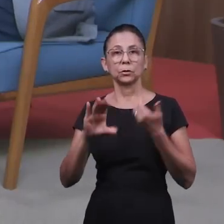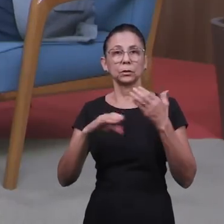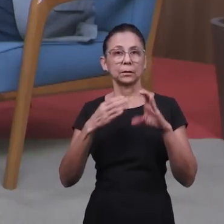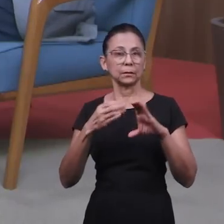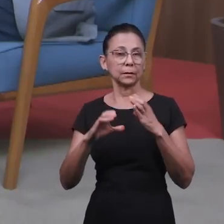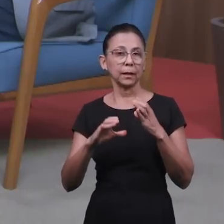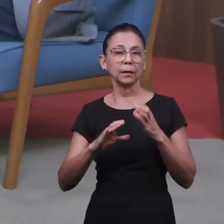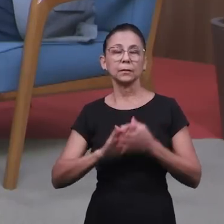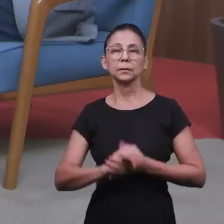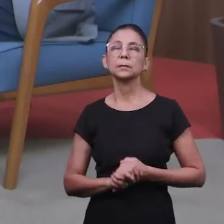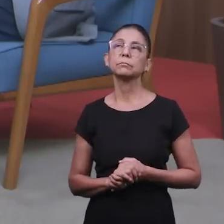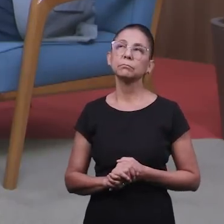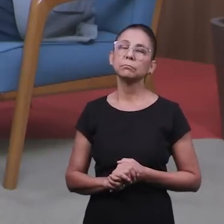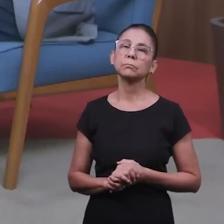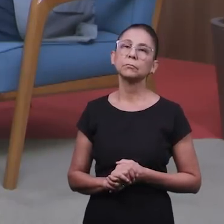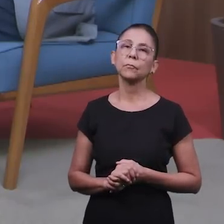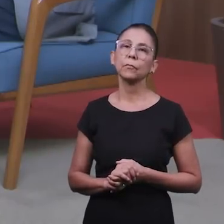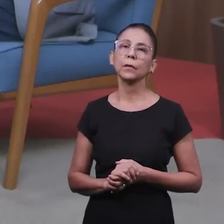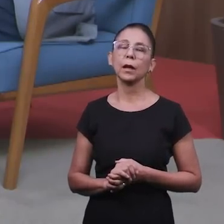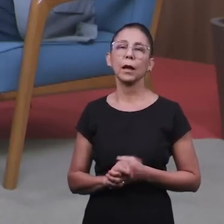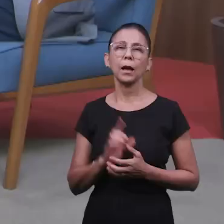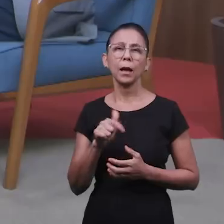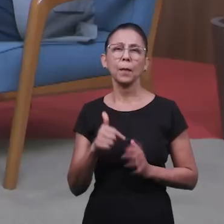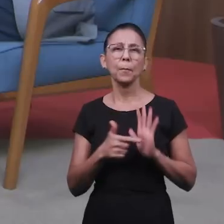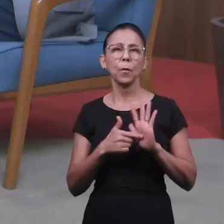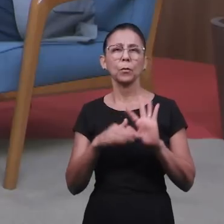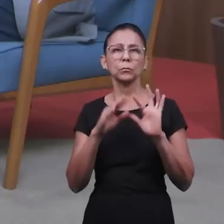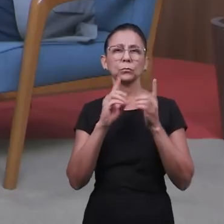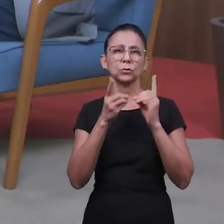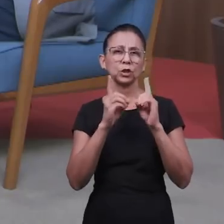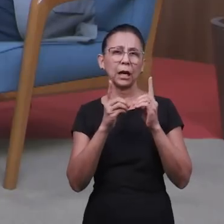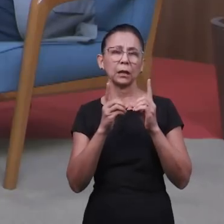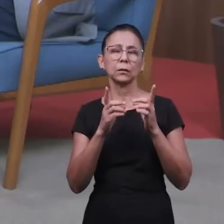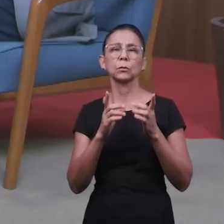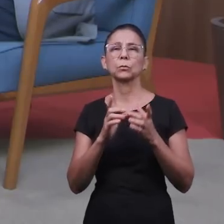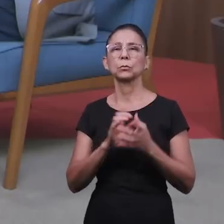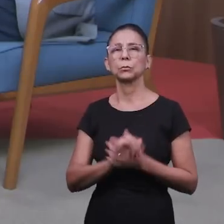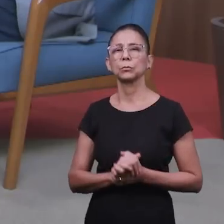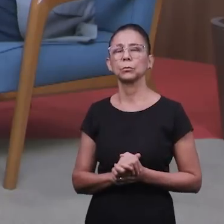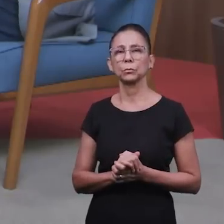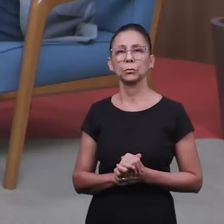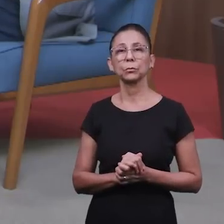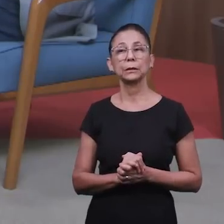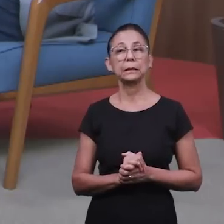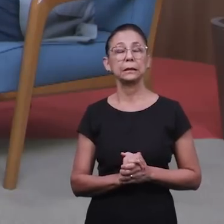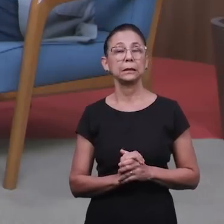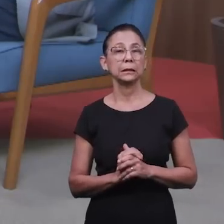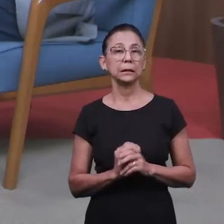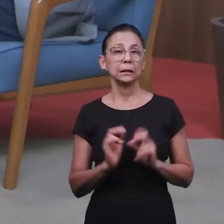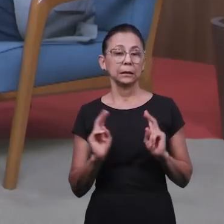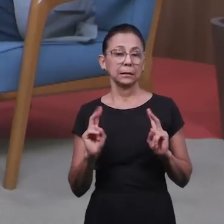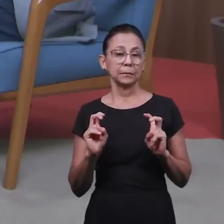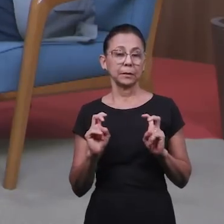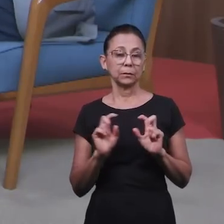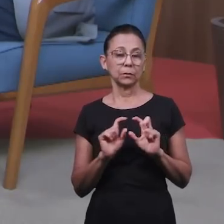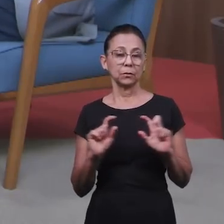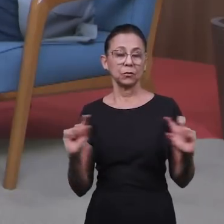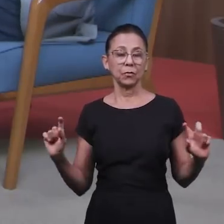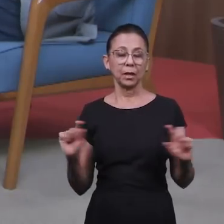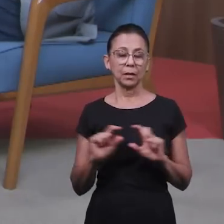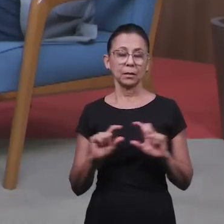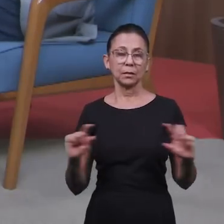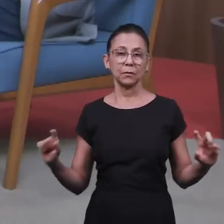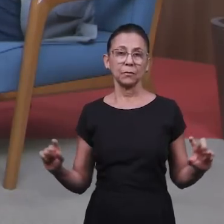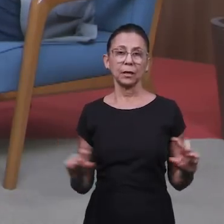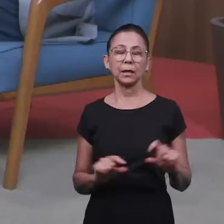está falando de um diálogo, né? De expressões do noivo para com